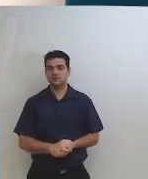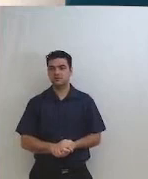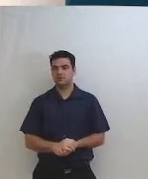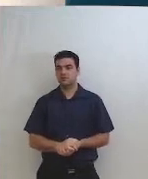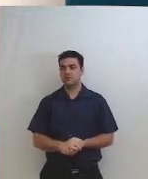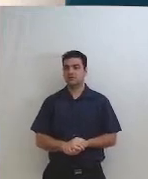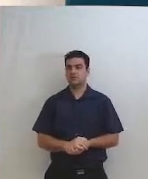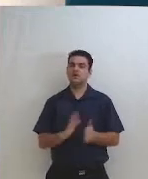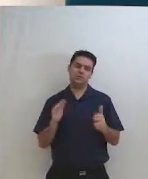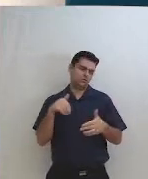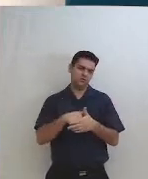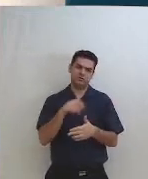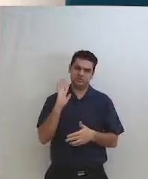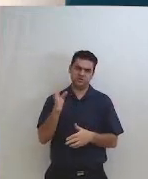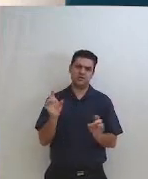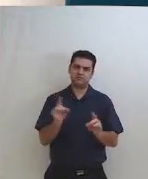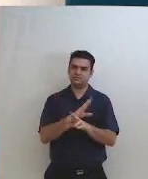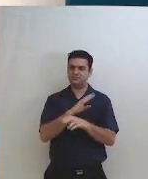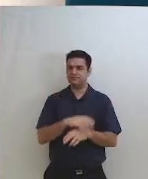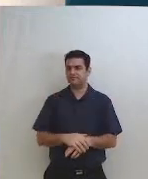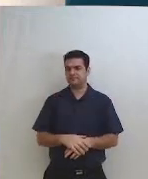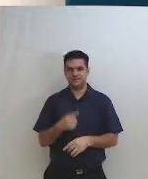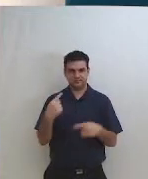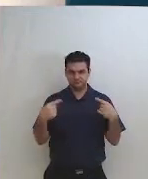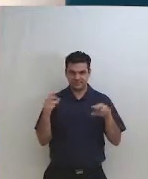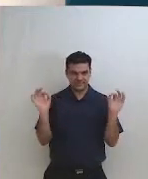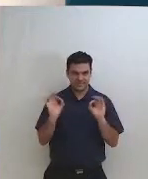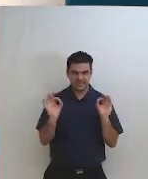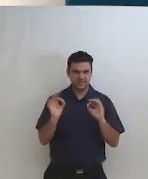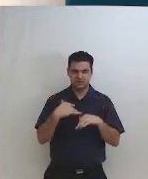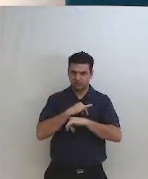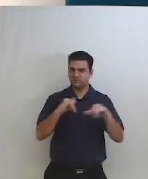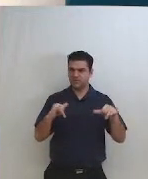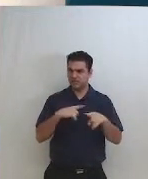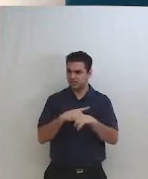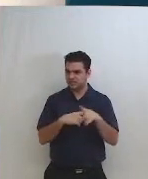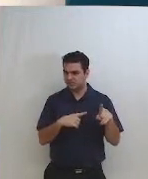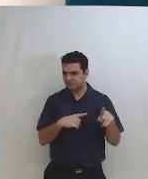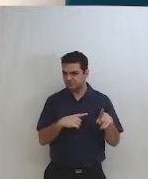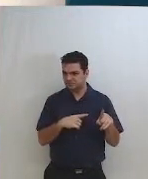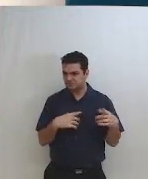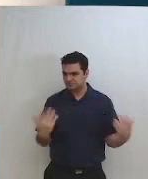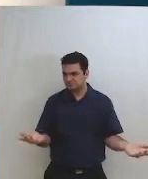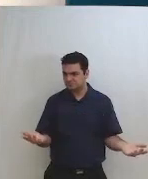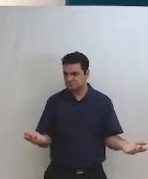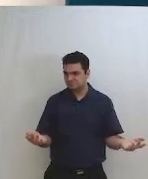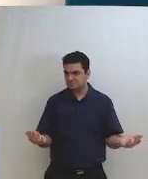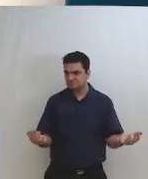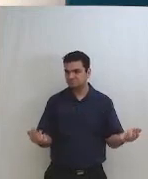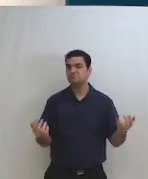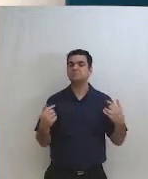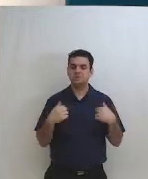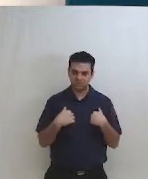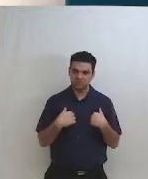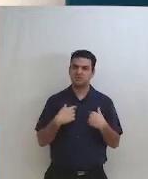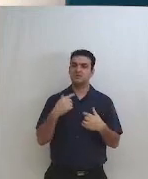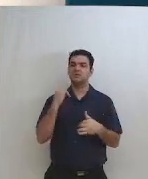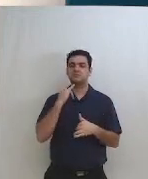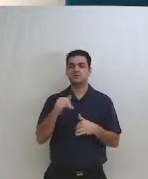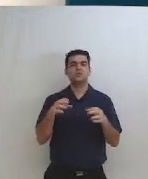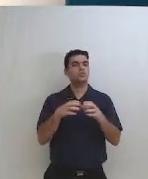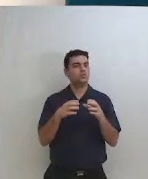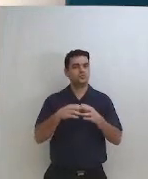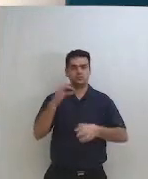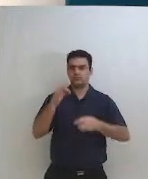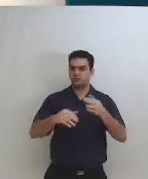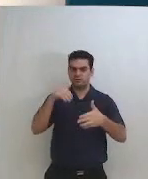sentido. Se não houver manifestação em sentido contrário, parece que não há. Então, fica assim proclamado o resultado por unanimidade nos termos deste voto.